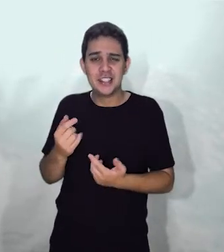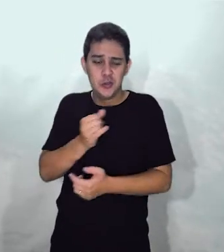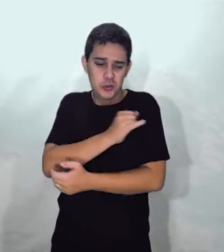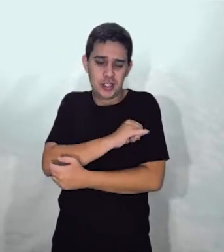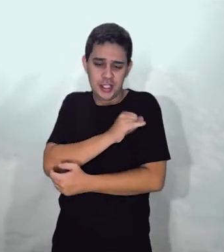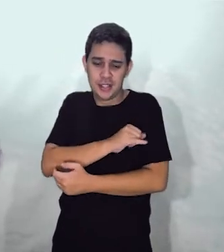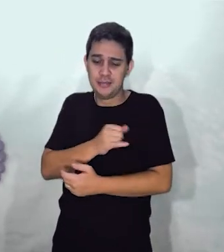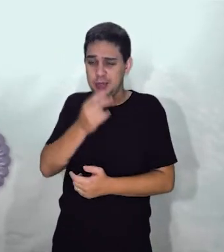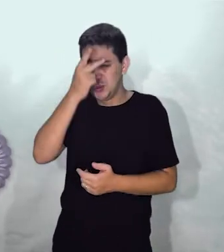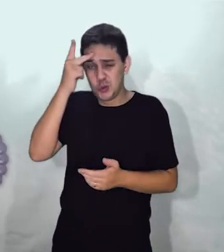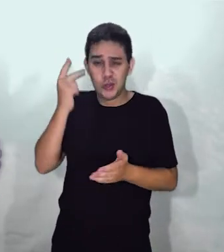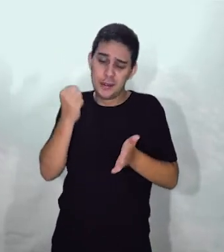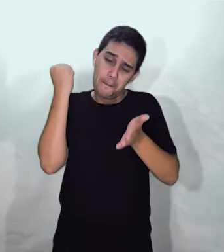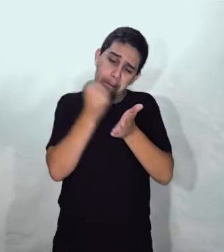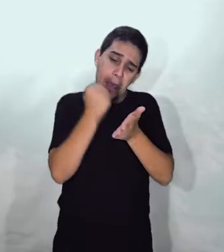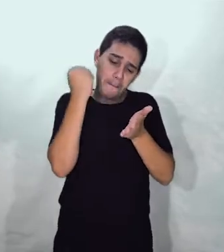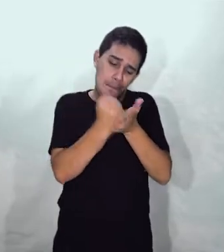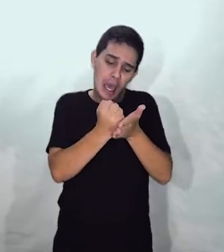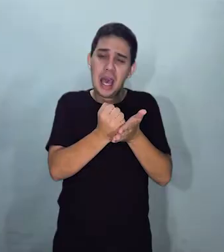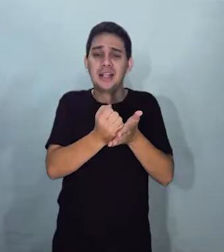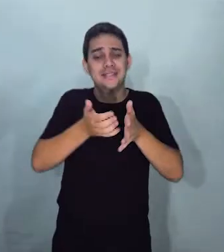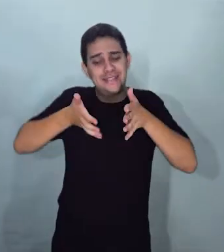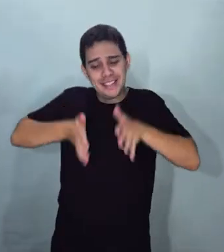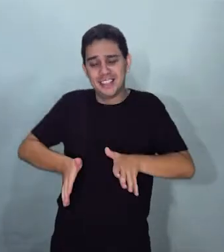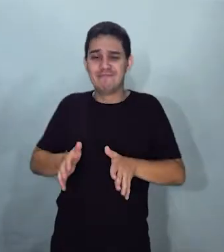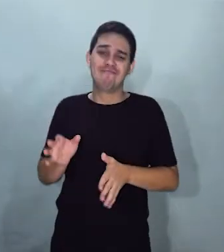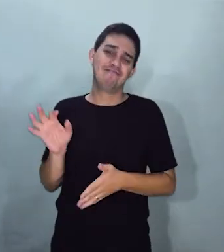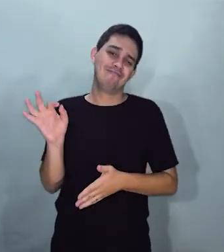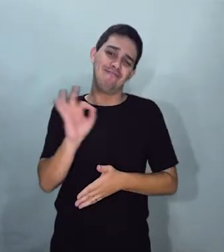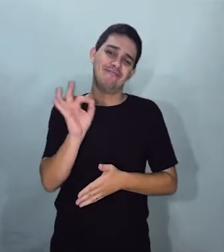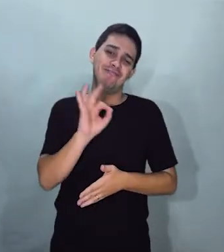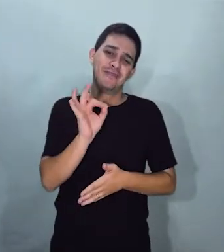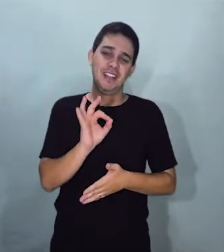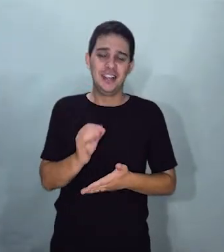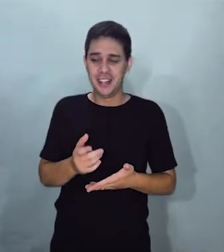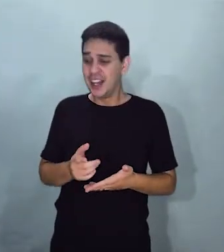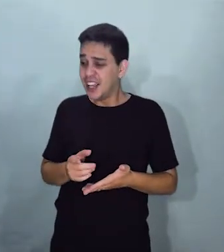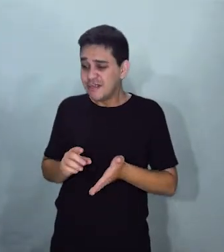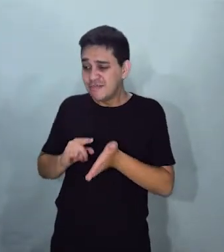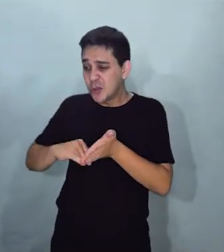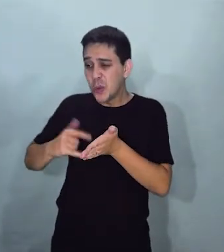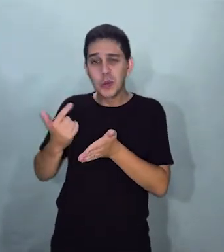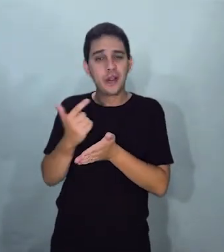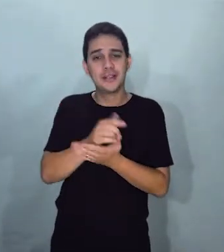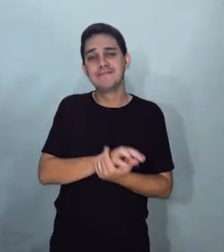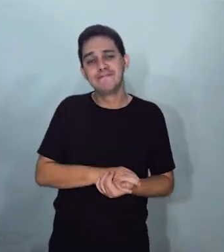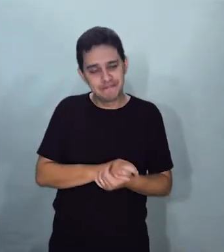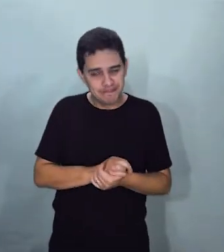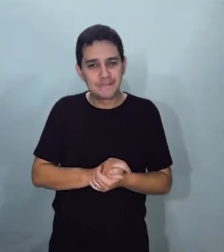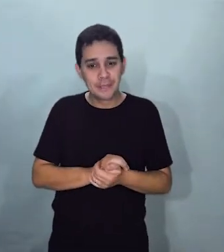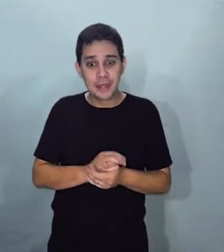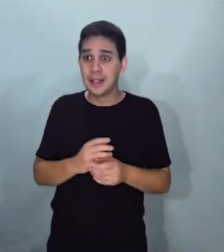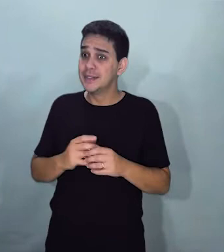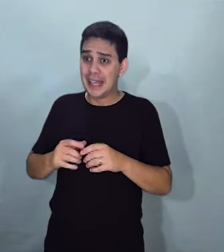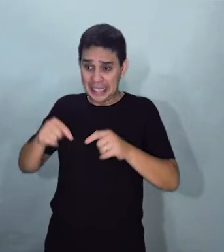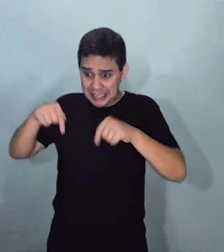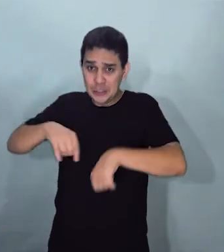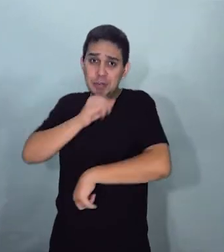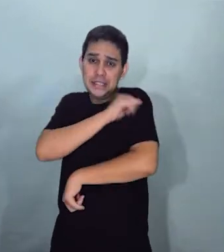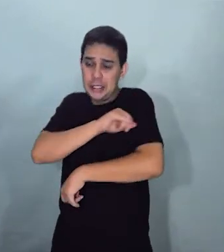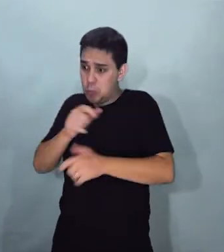Janeiro. A taxa de subregistro no Rio de Janeiro é acima da média nacional, o que